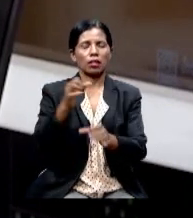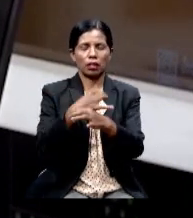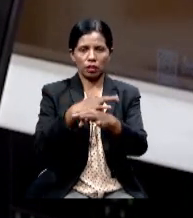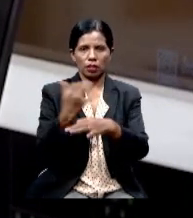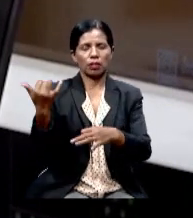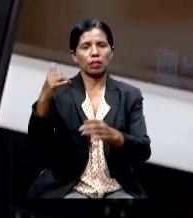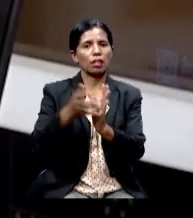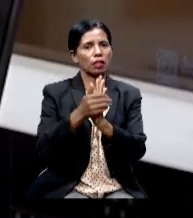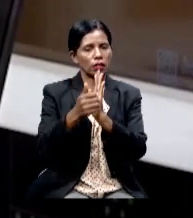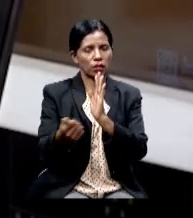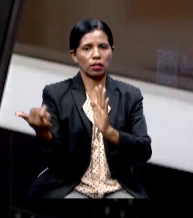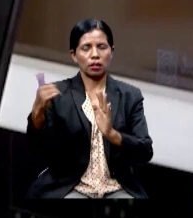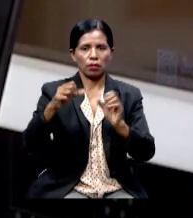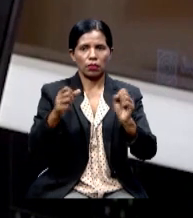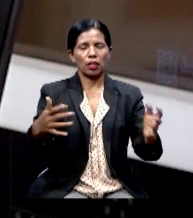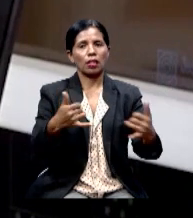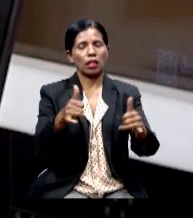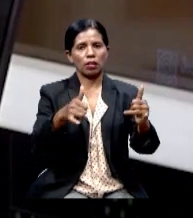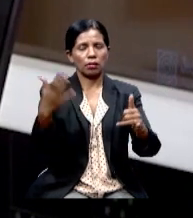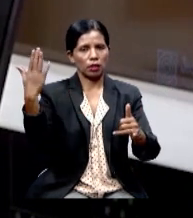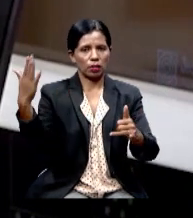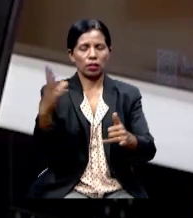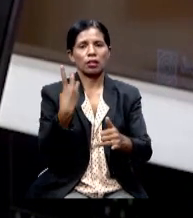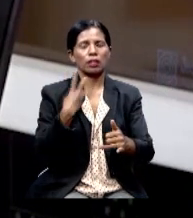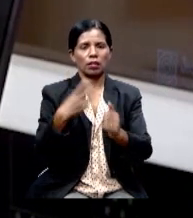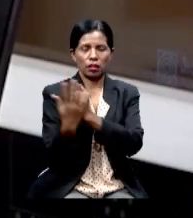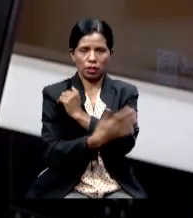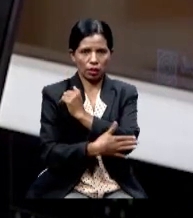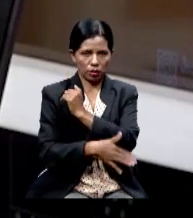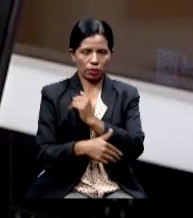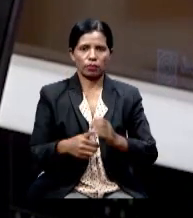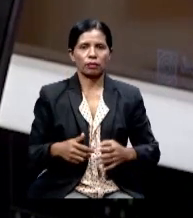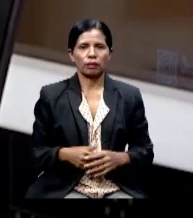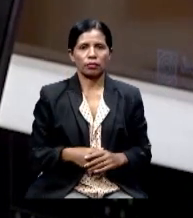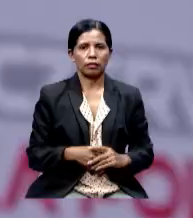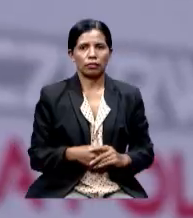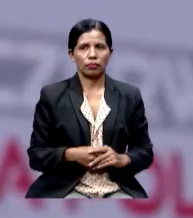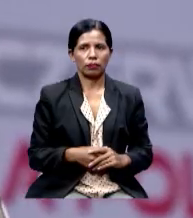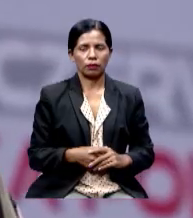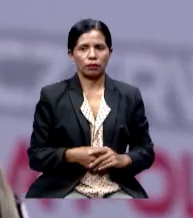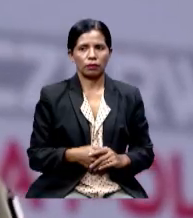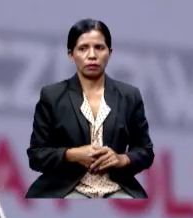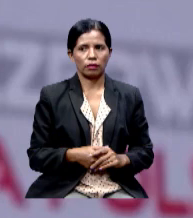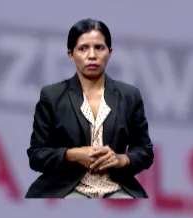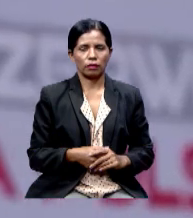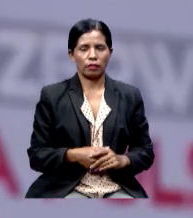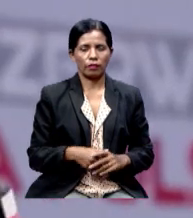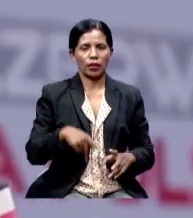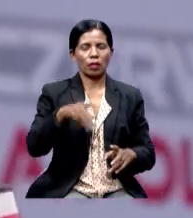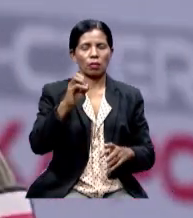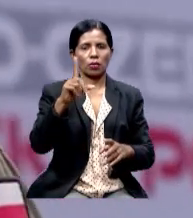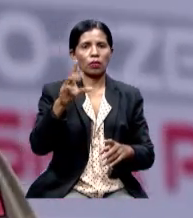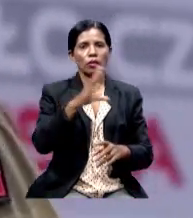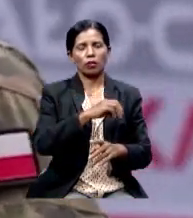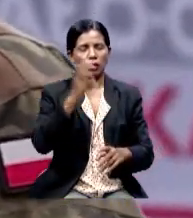habilidade, ihe area sirene be belhalimari a parte leste ihe ita inerai. Na wschodzie naszego kraju. Polonia preocupa lutando